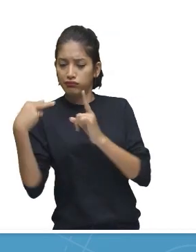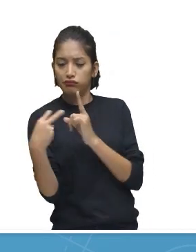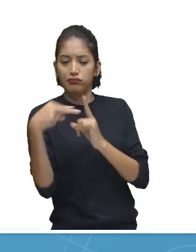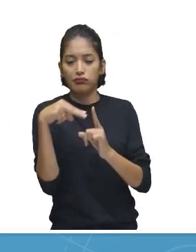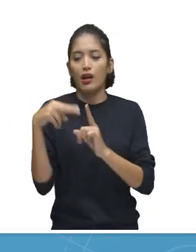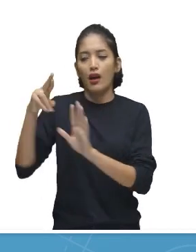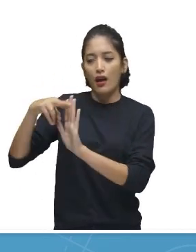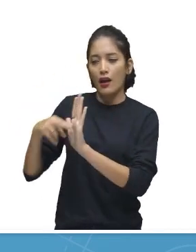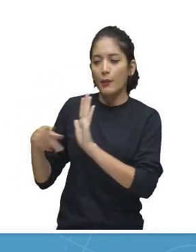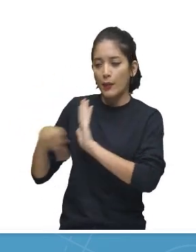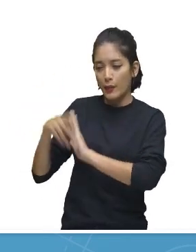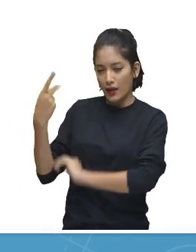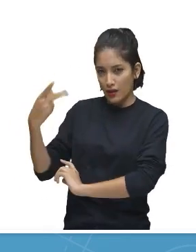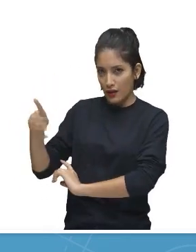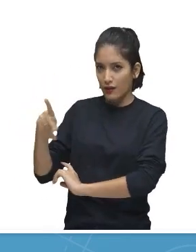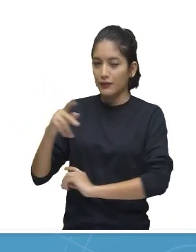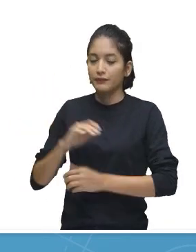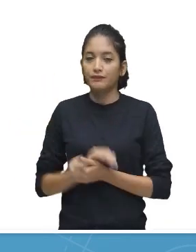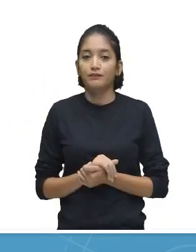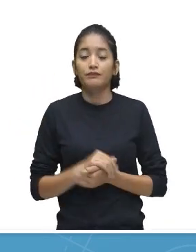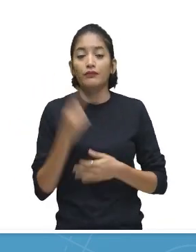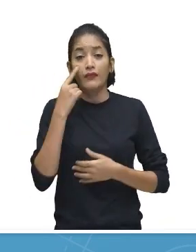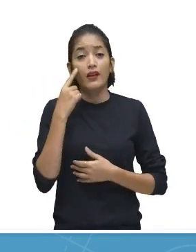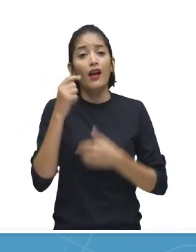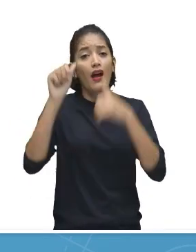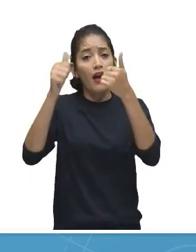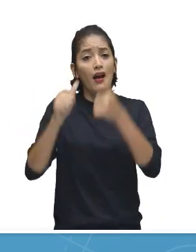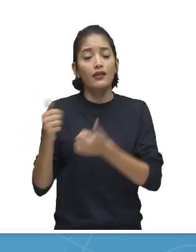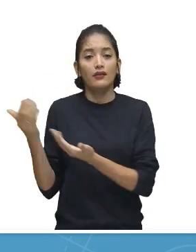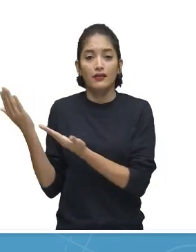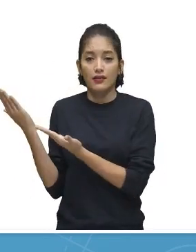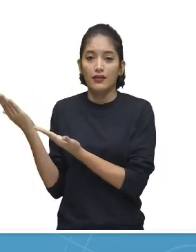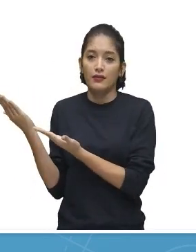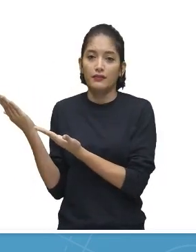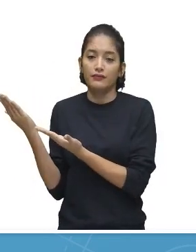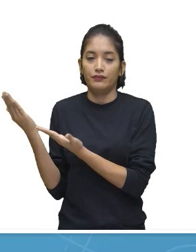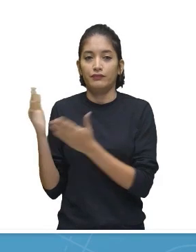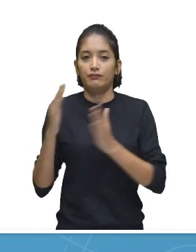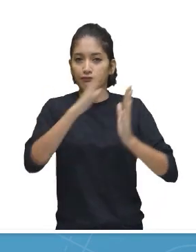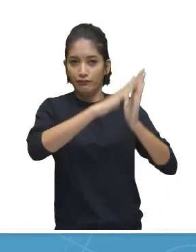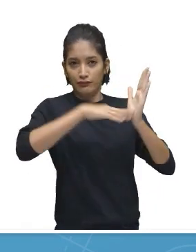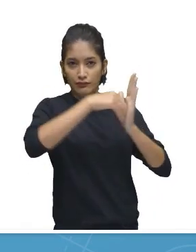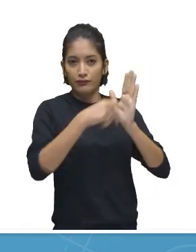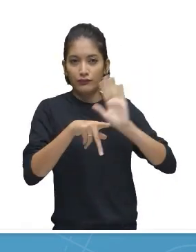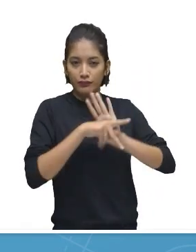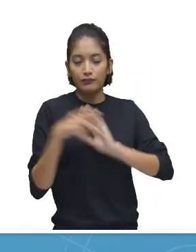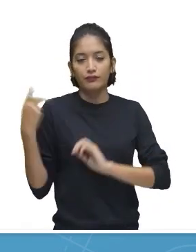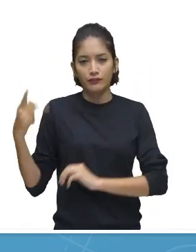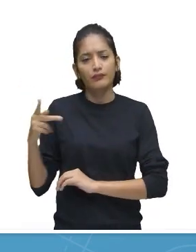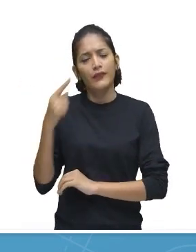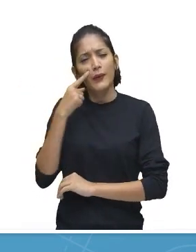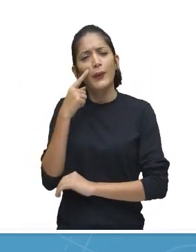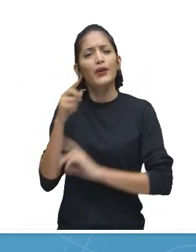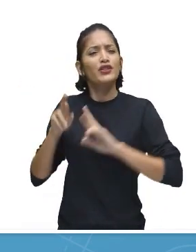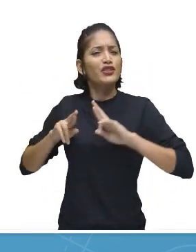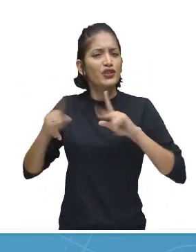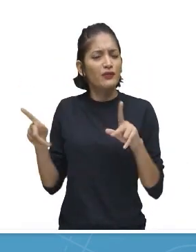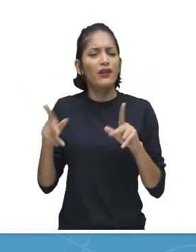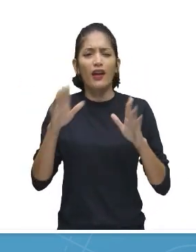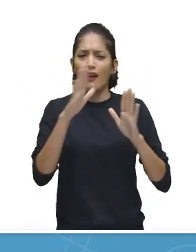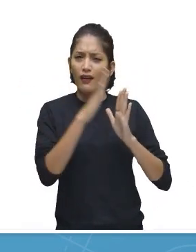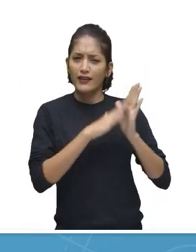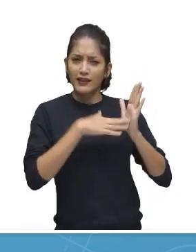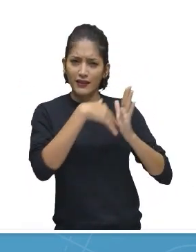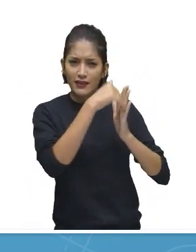própria. E a gente vai analisar agora uma obra de Cézanne. Olha só, como era diferente a pintura de